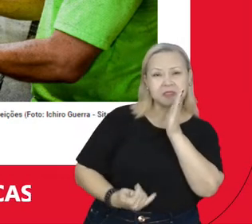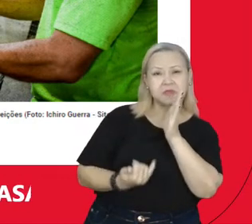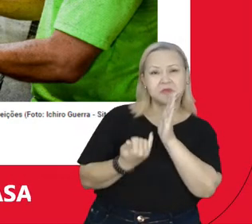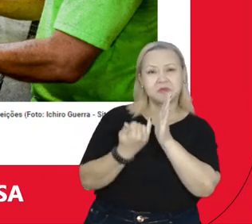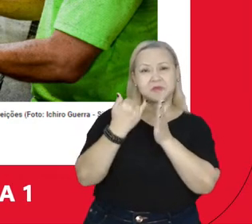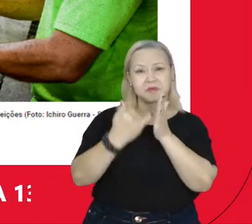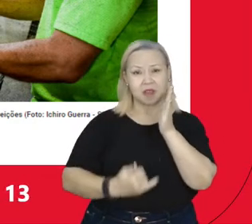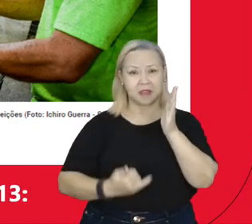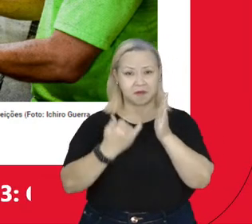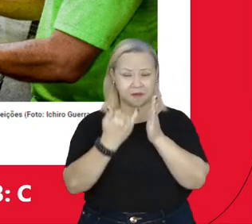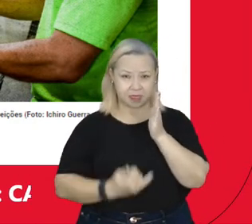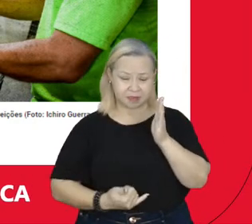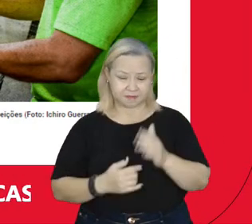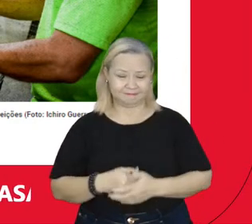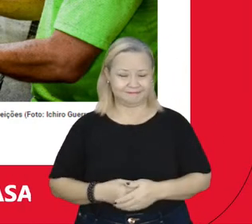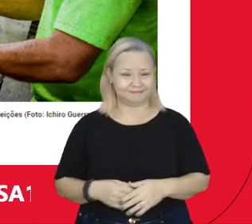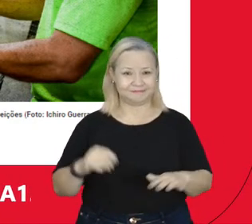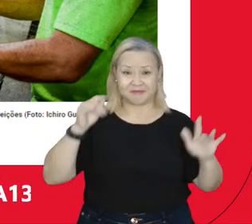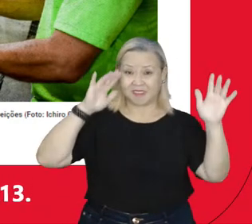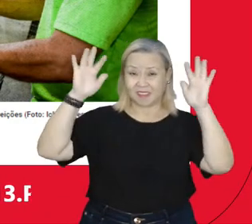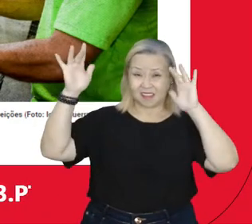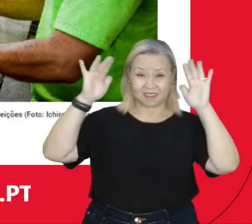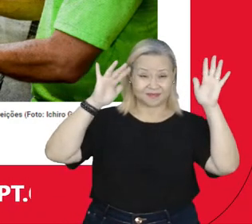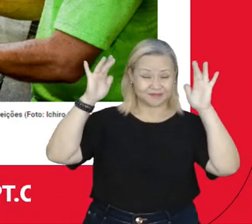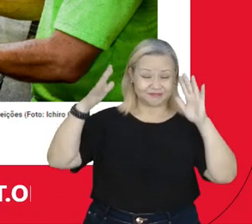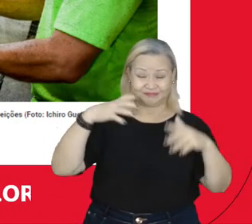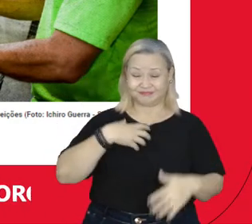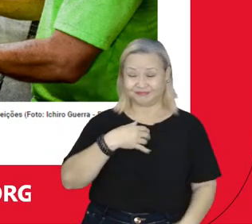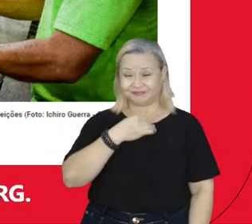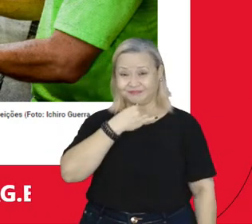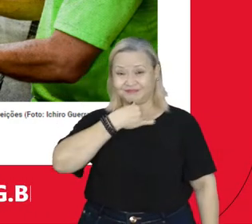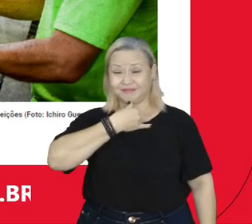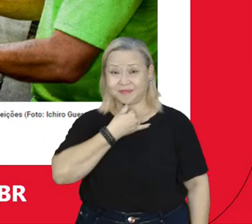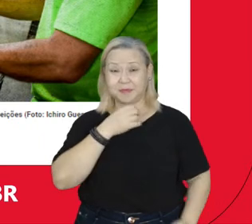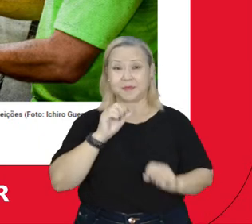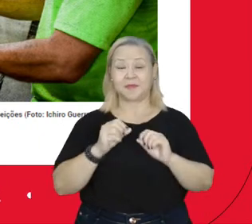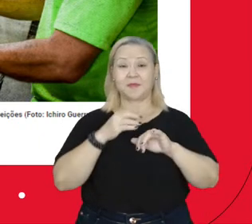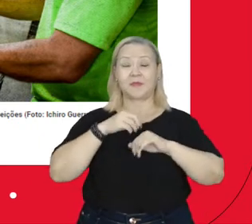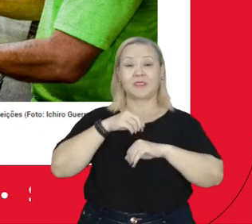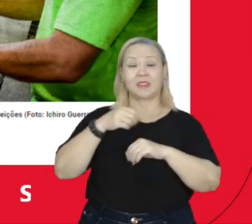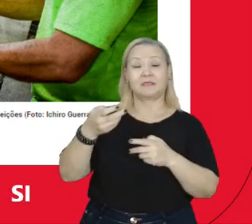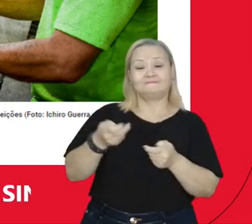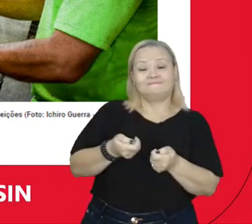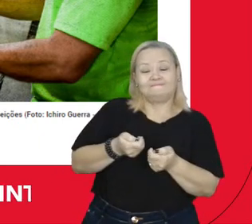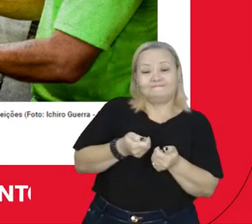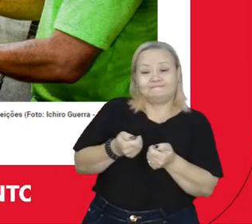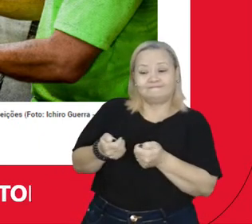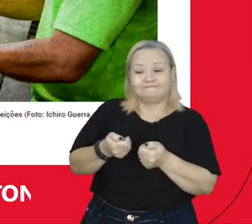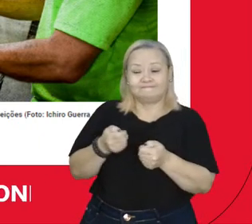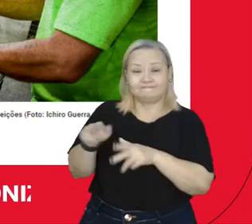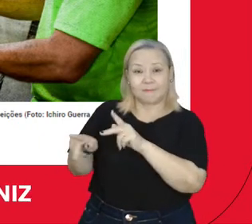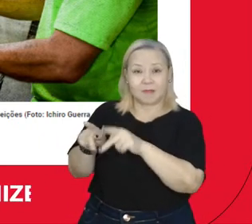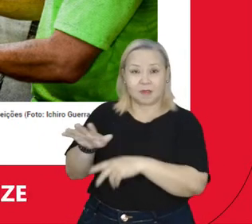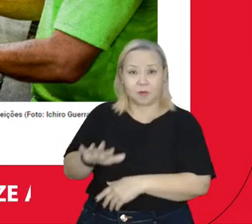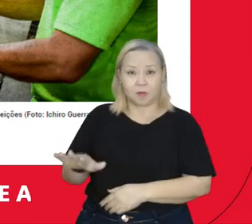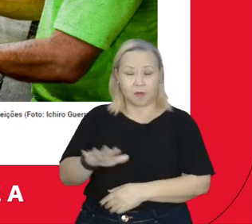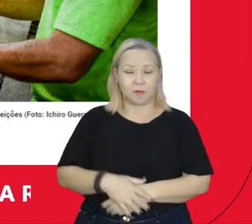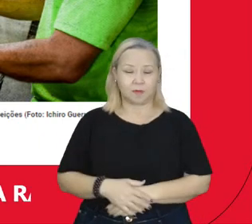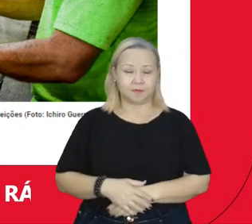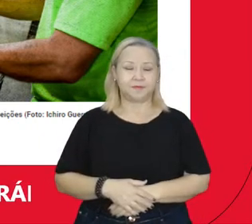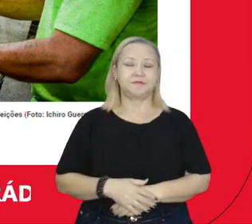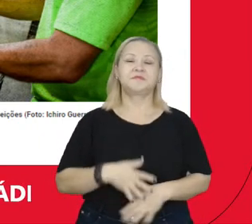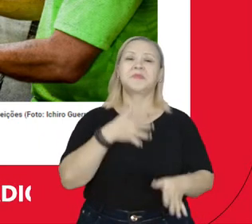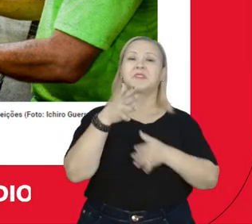não passa de mais uma ilusão criada aí pelo governo para enganar as pessoas. Queria que você falasse sobre a importância dessa denúncia